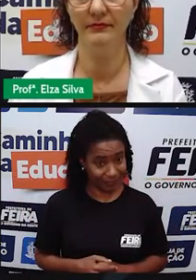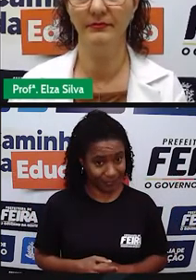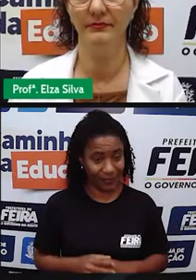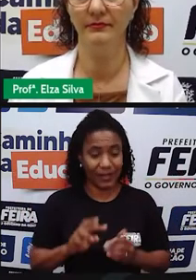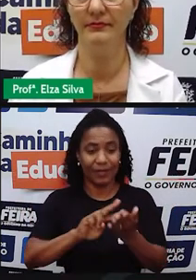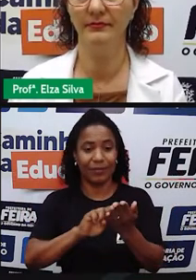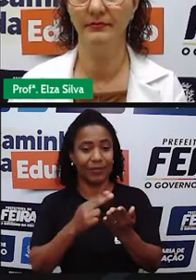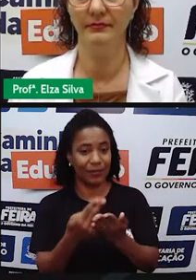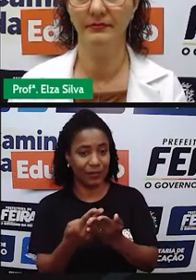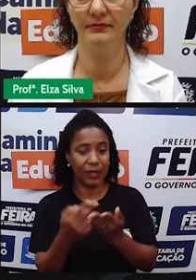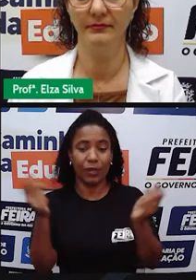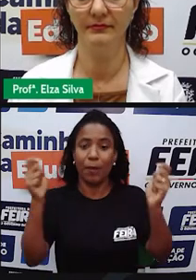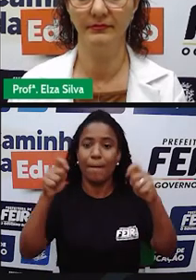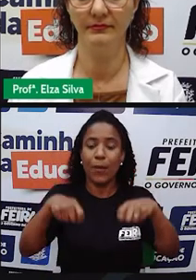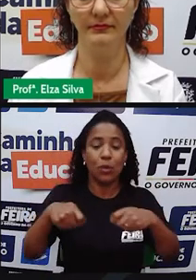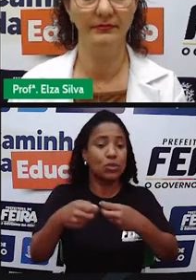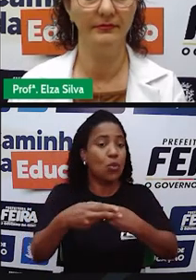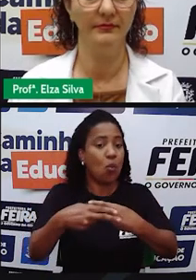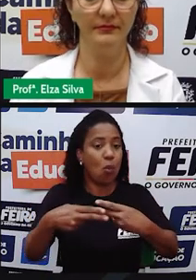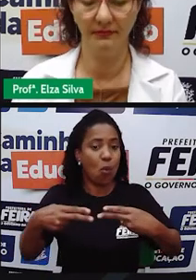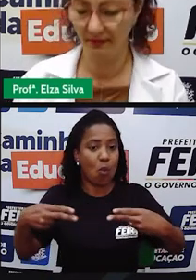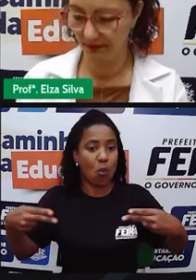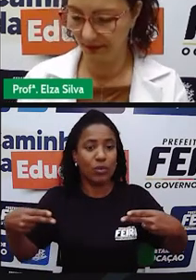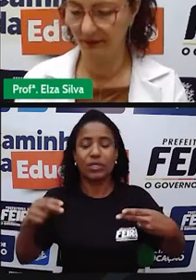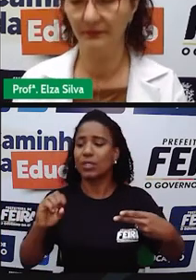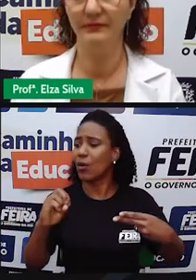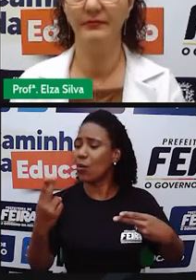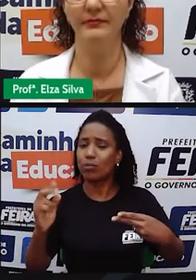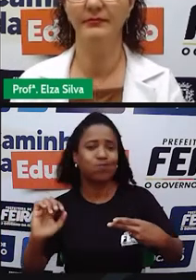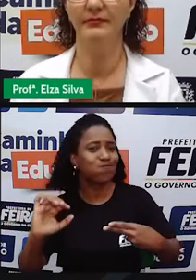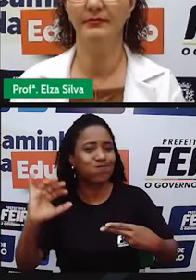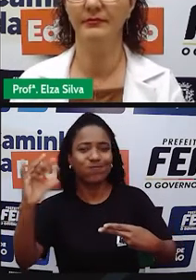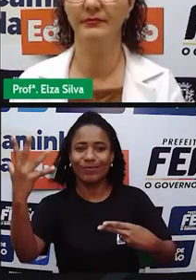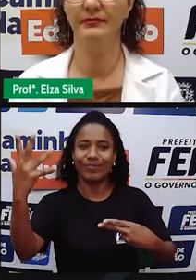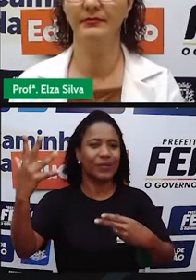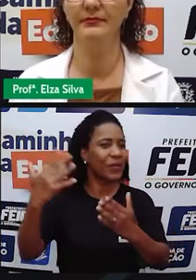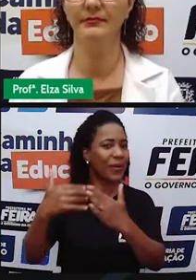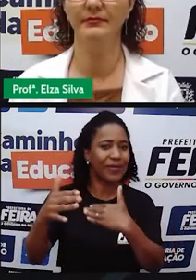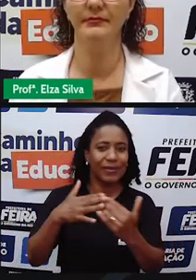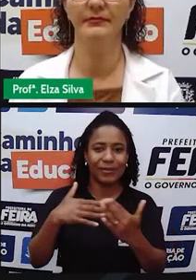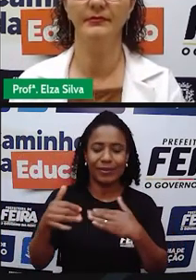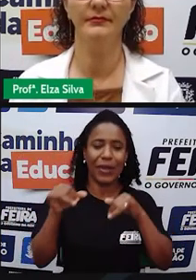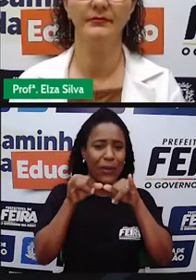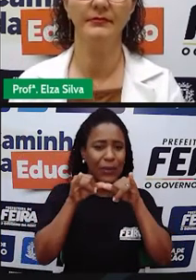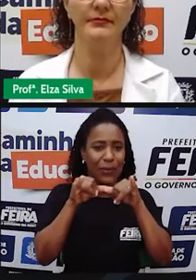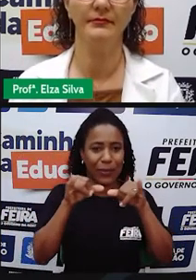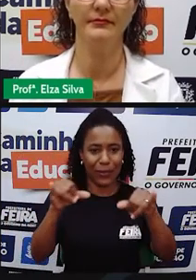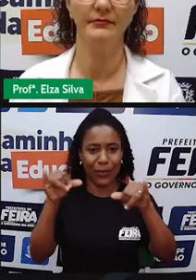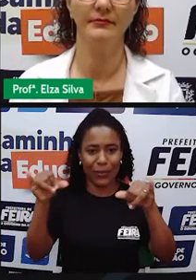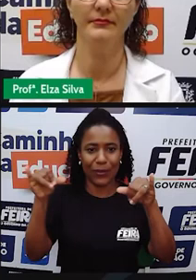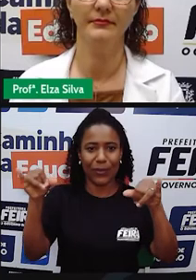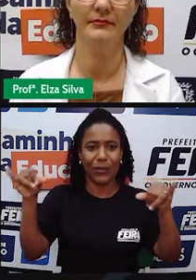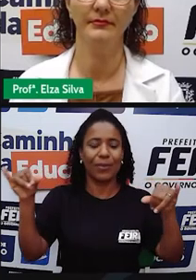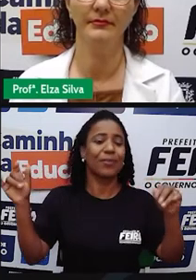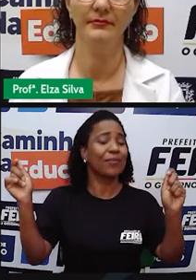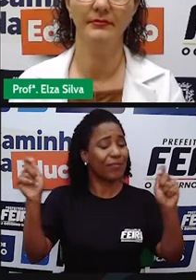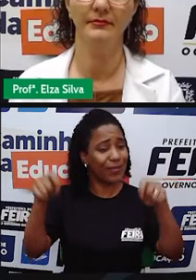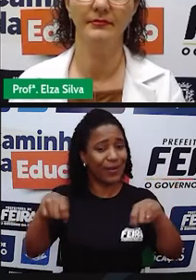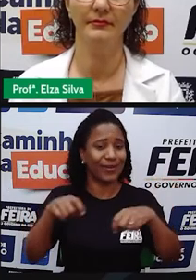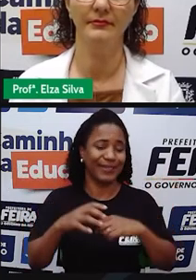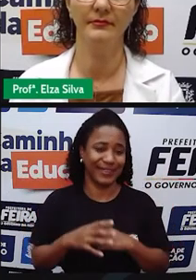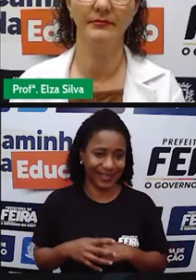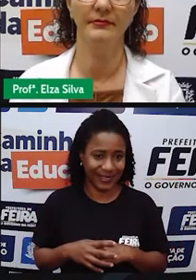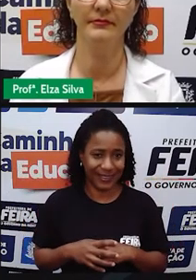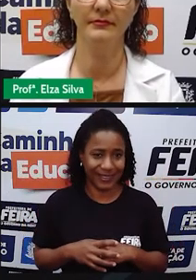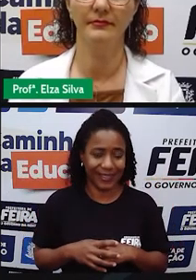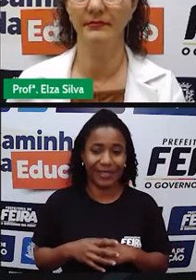sobre um produto ou um evento. Então, como vocês podem identificar aí, geralmente, as